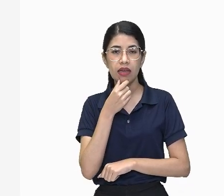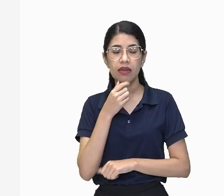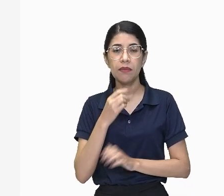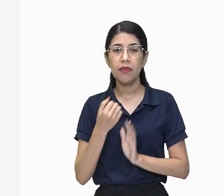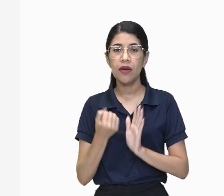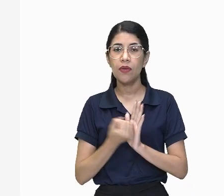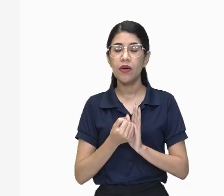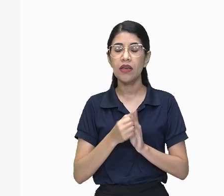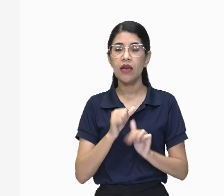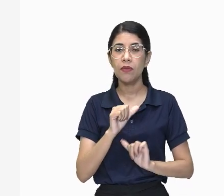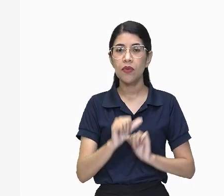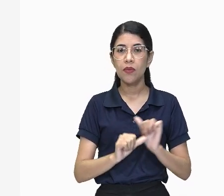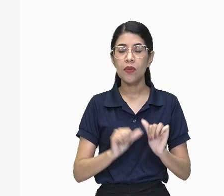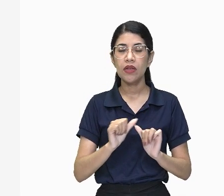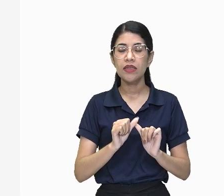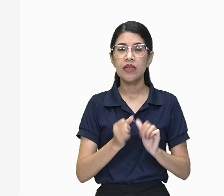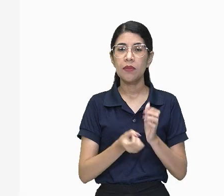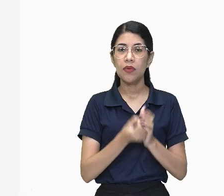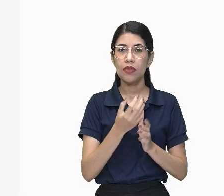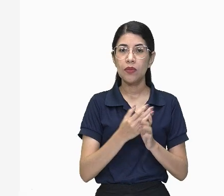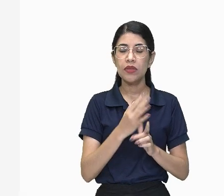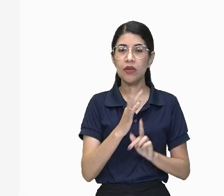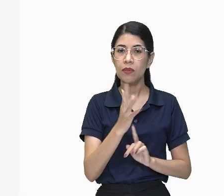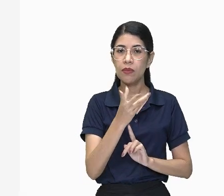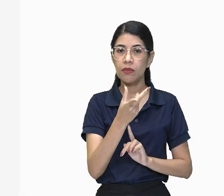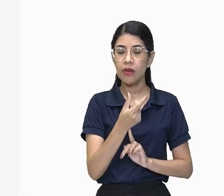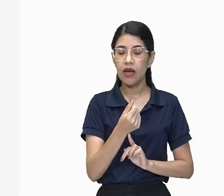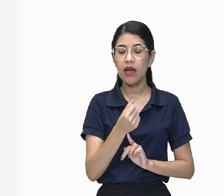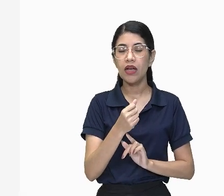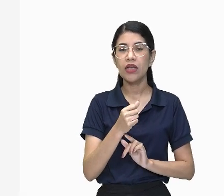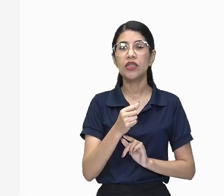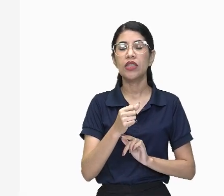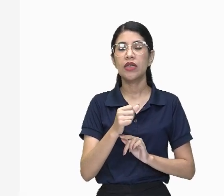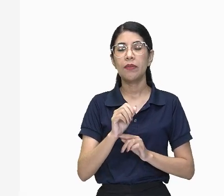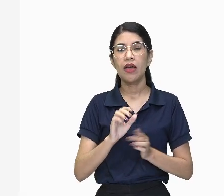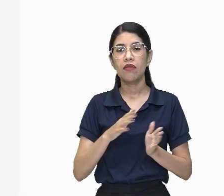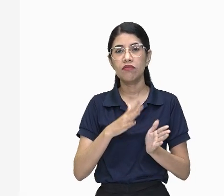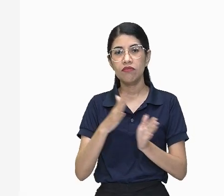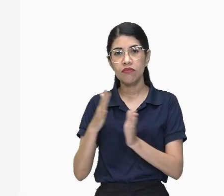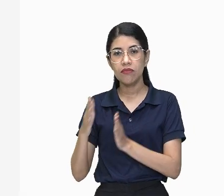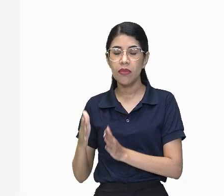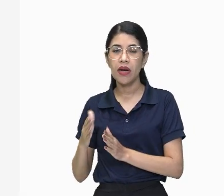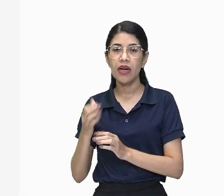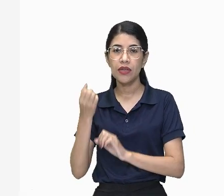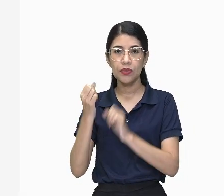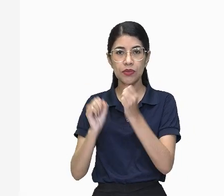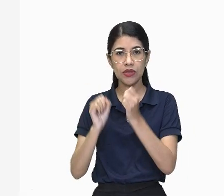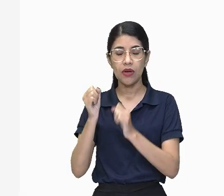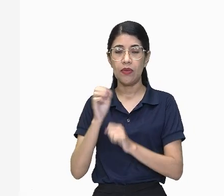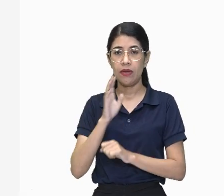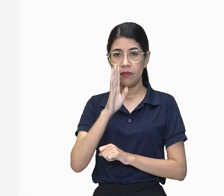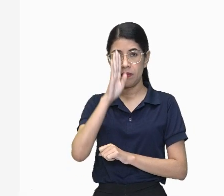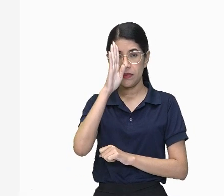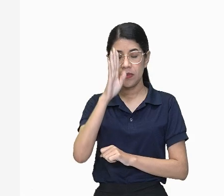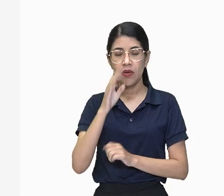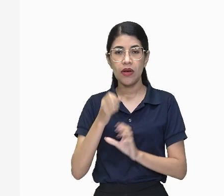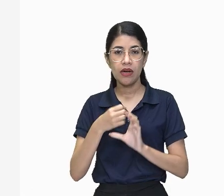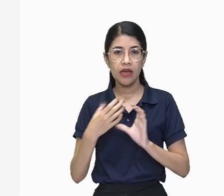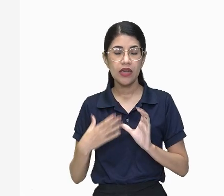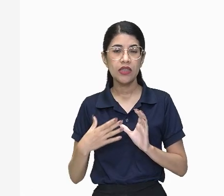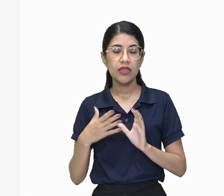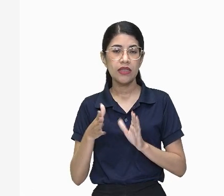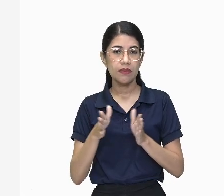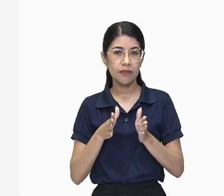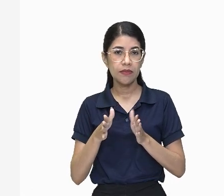transição da produção artesanal para a produção industrial. Então, essa é a principal característica deste